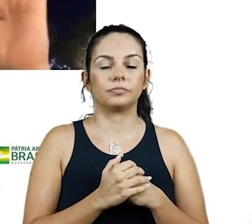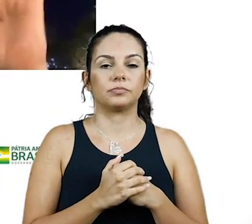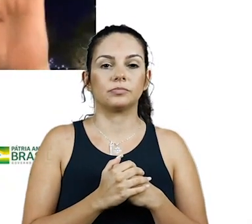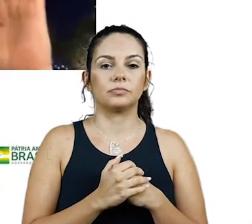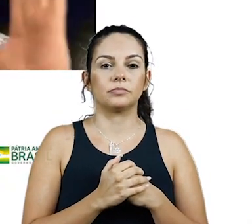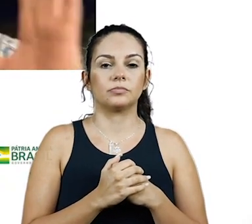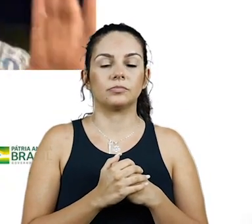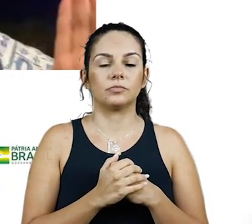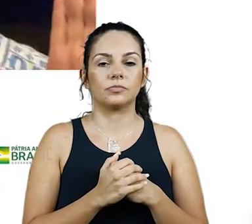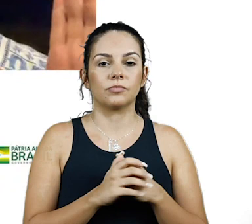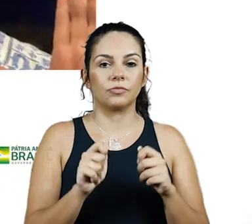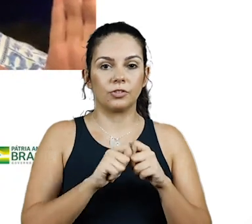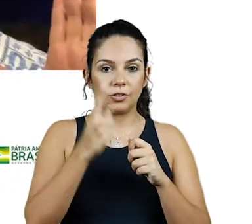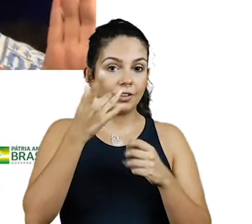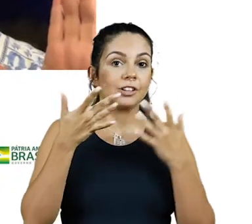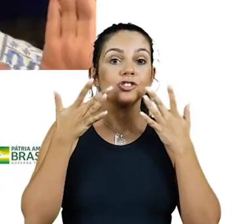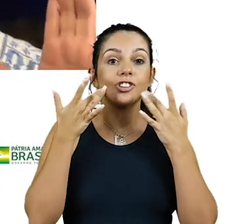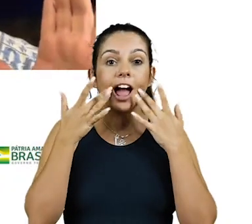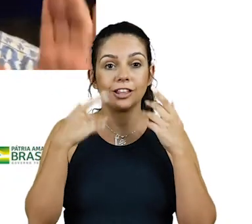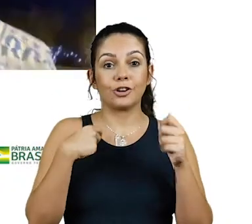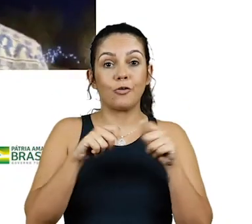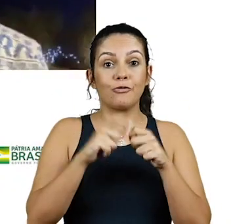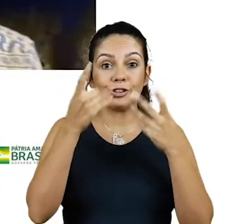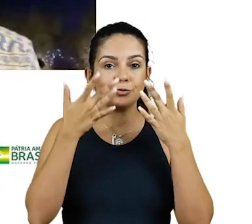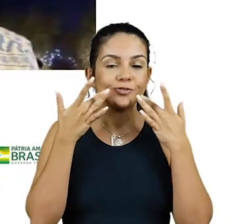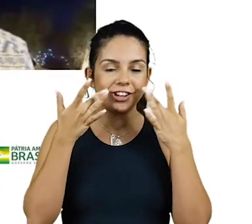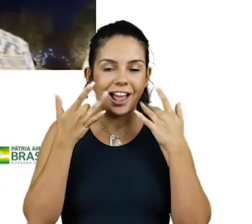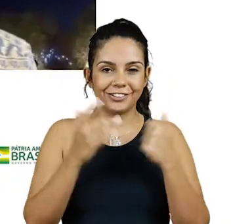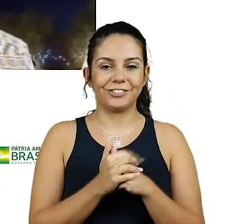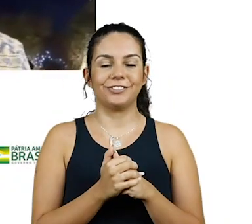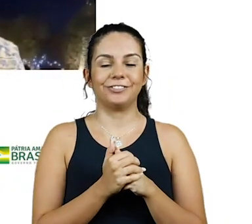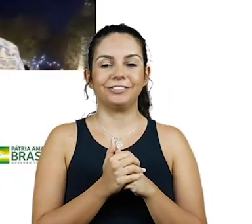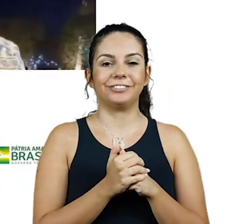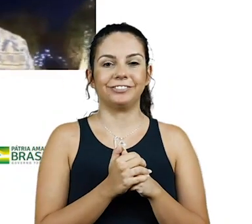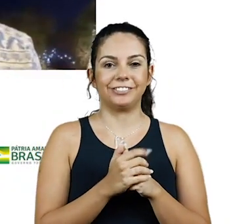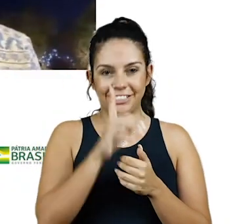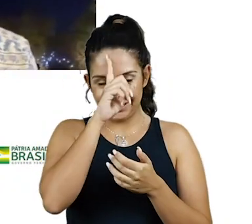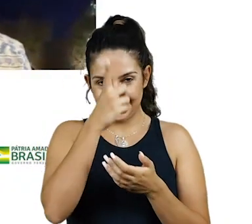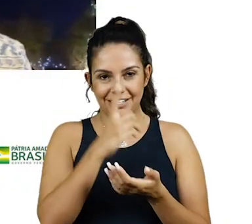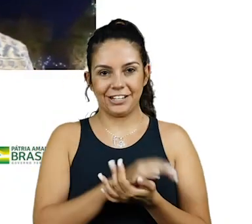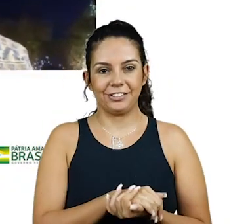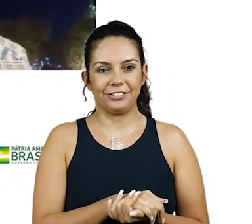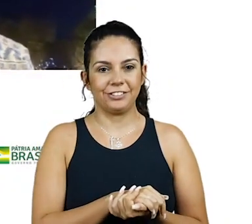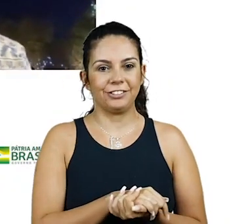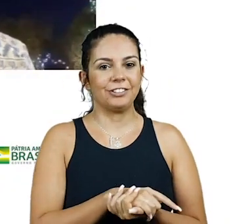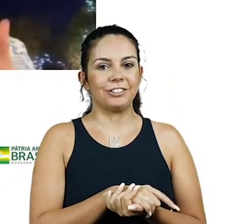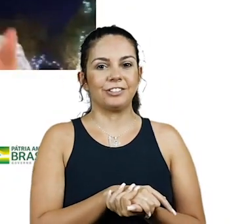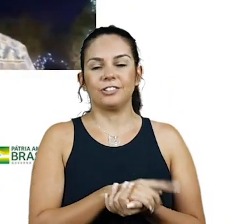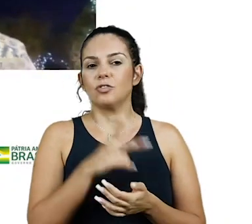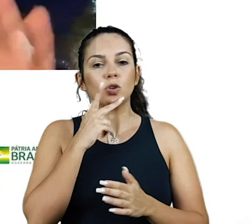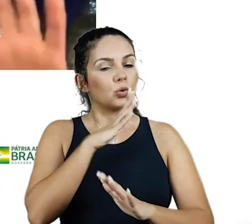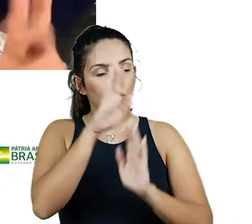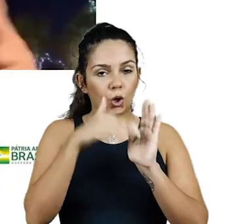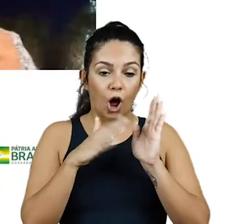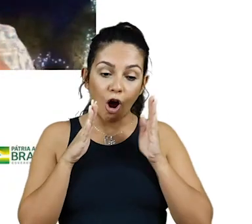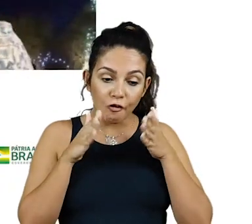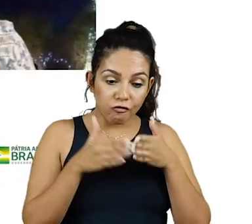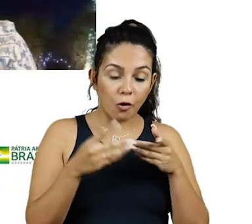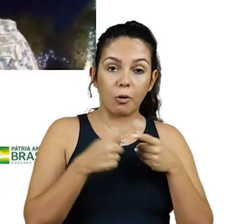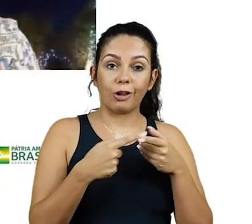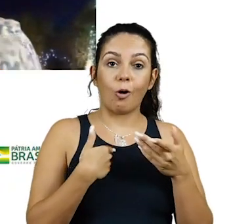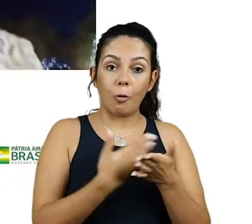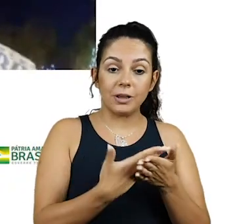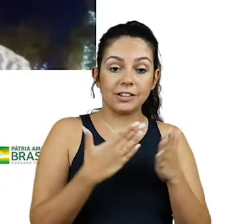olha o atrevimento, fiz uma peça de teatro. Vê se pode. Que maravilha. Tudo em função do foco ali.